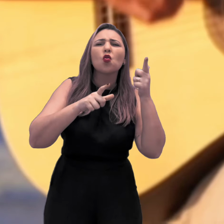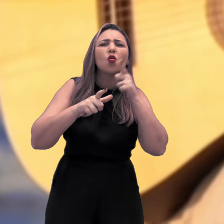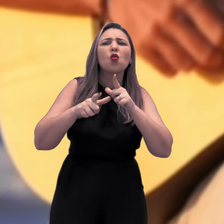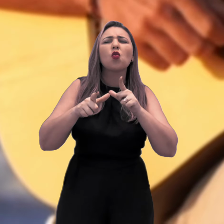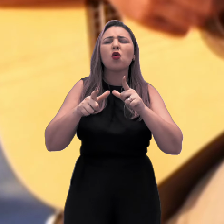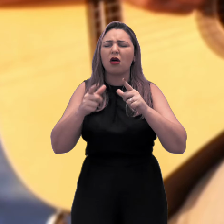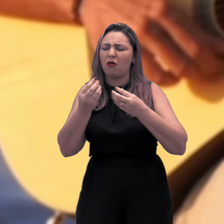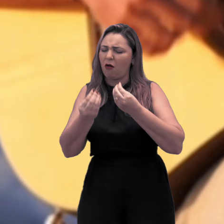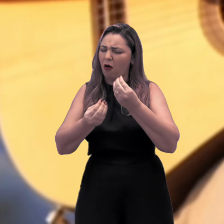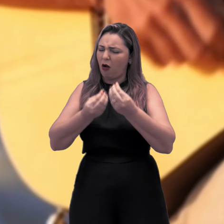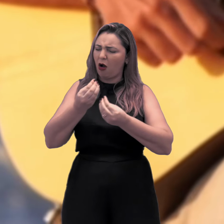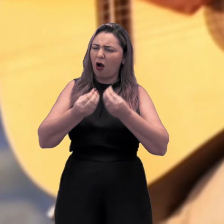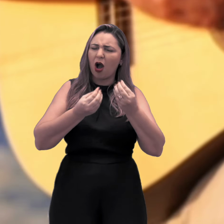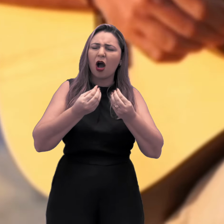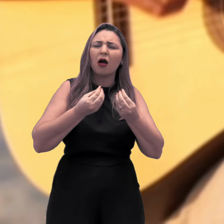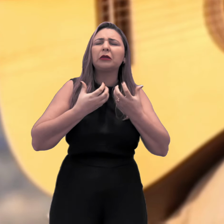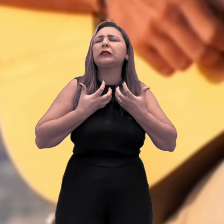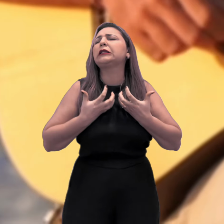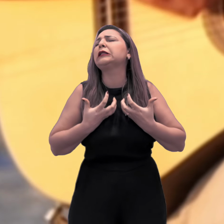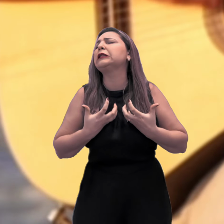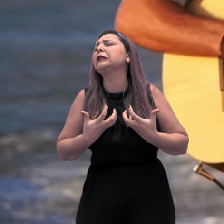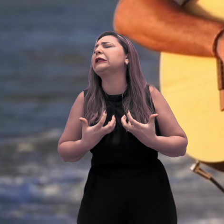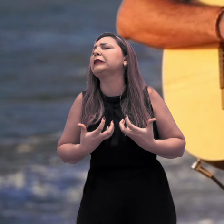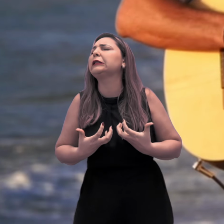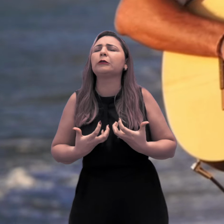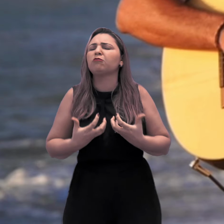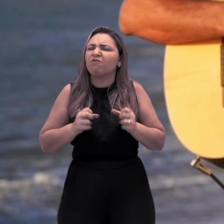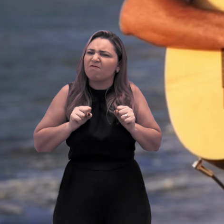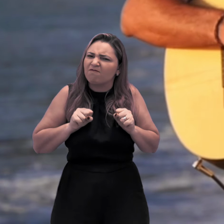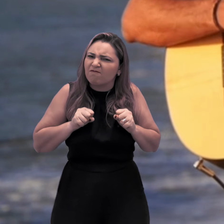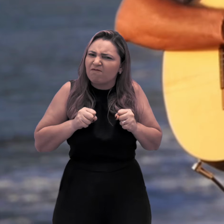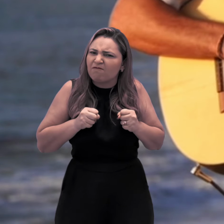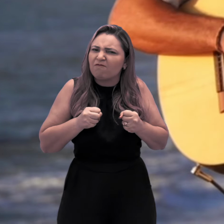esforça e não se entrega,